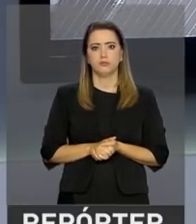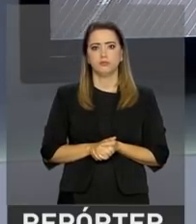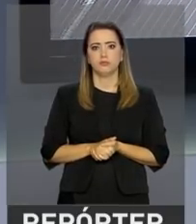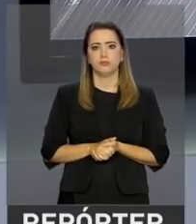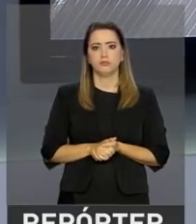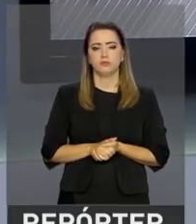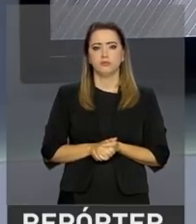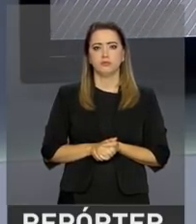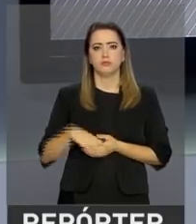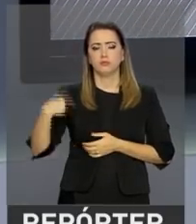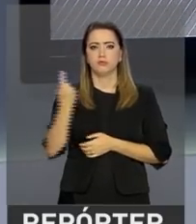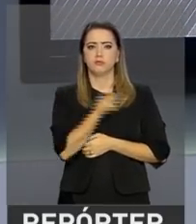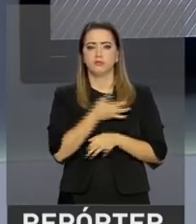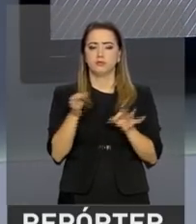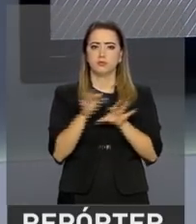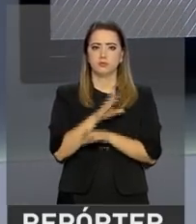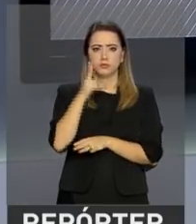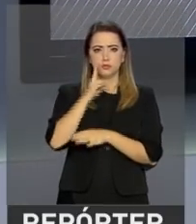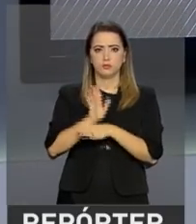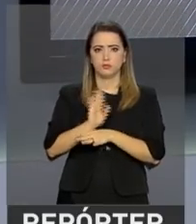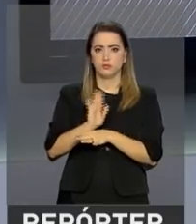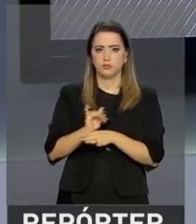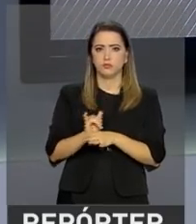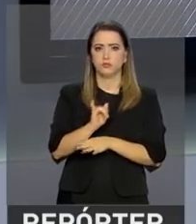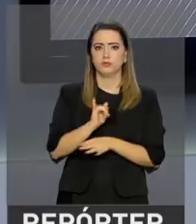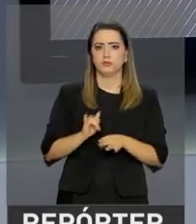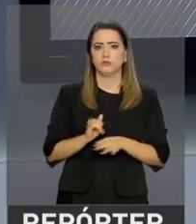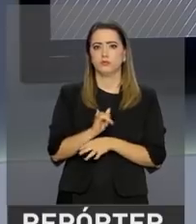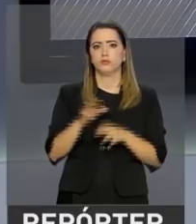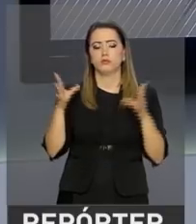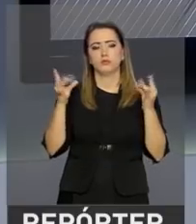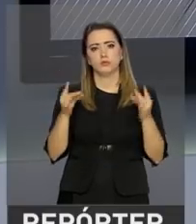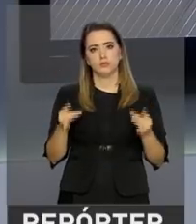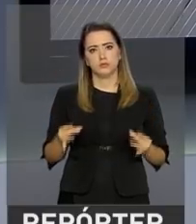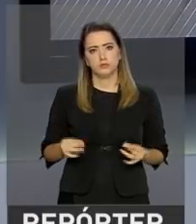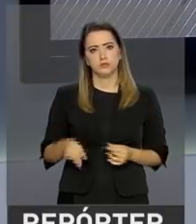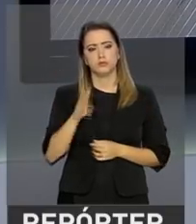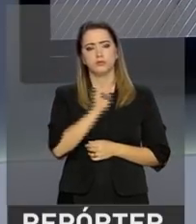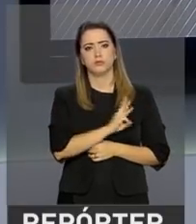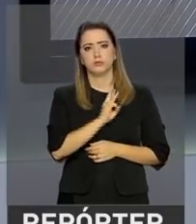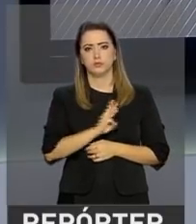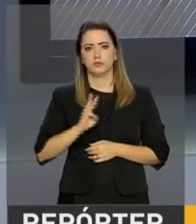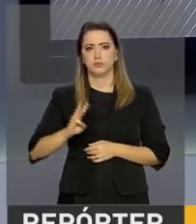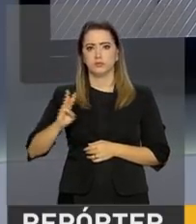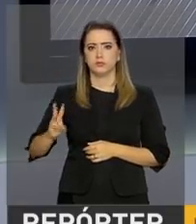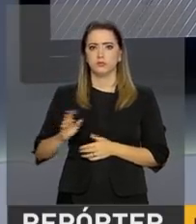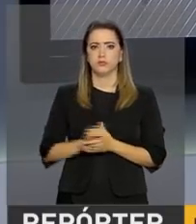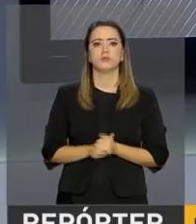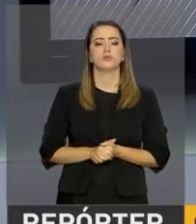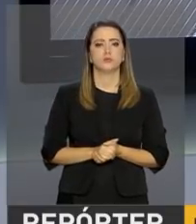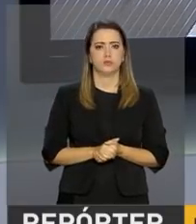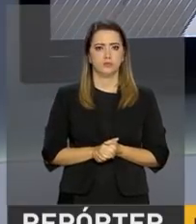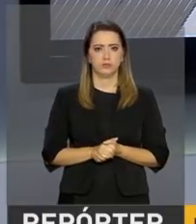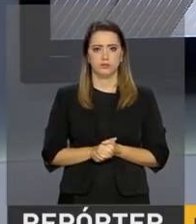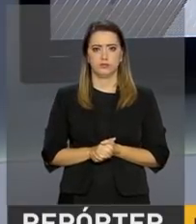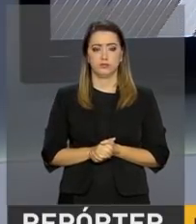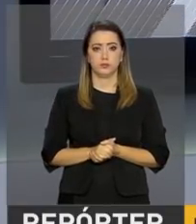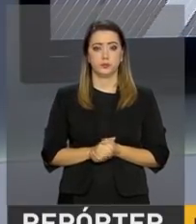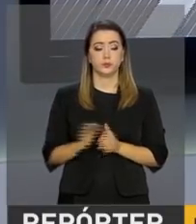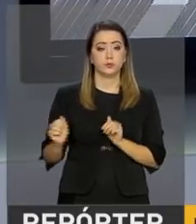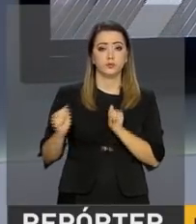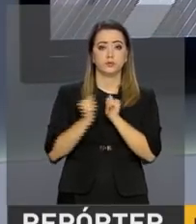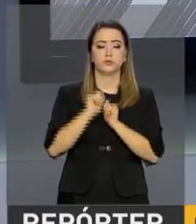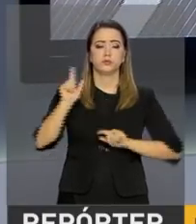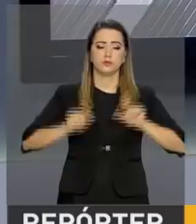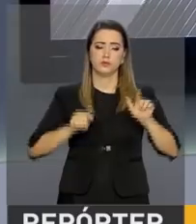nós ficamos por aqui você pode rever as reportagens no youtube e toda a nossa programação também está na página da nbr na internet